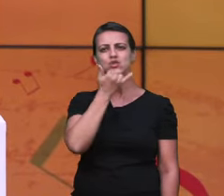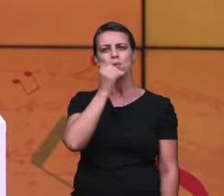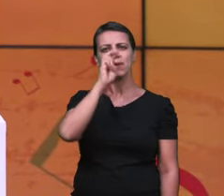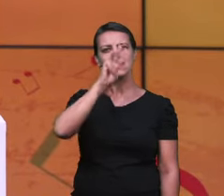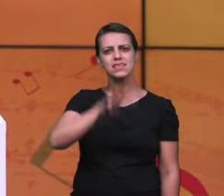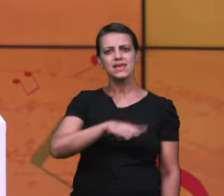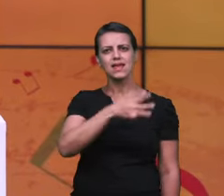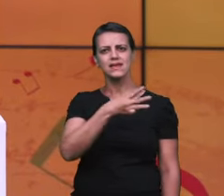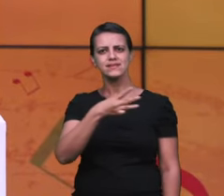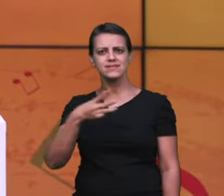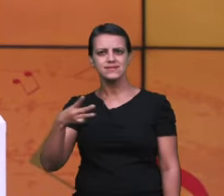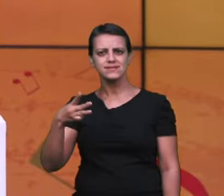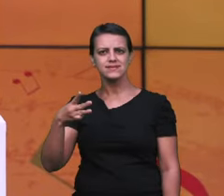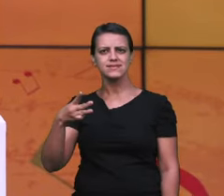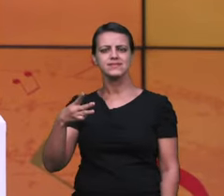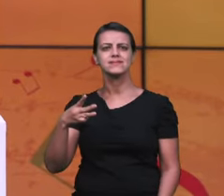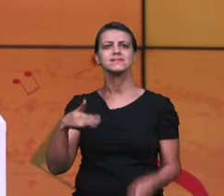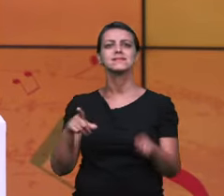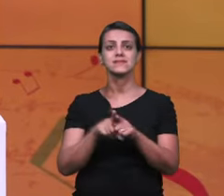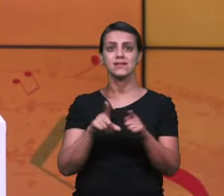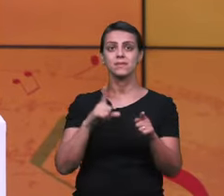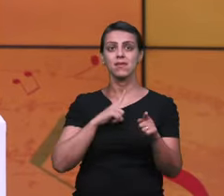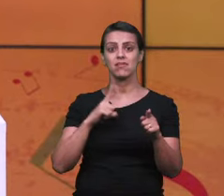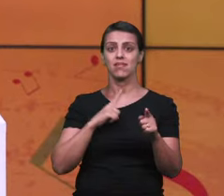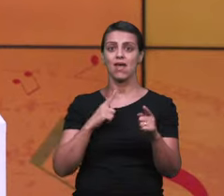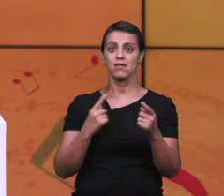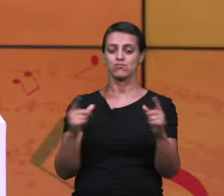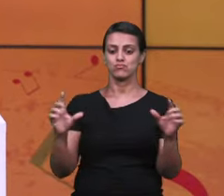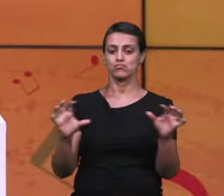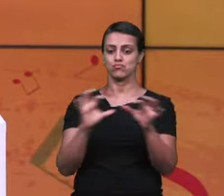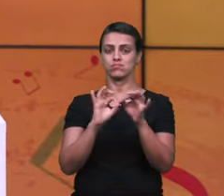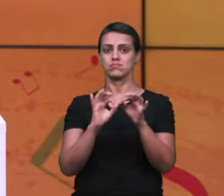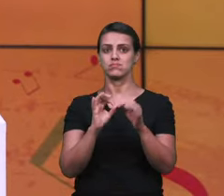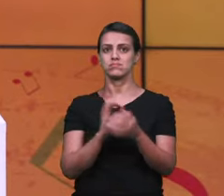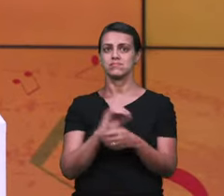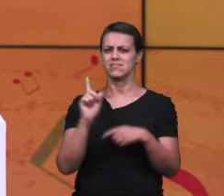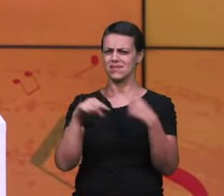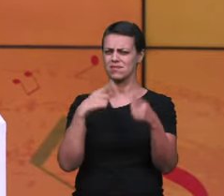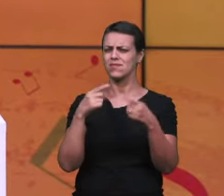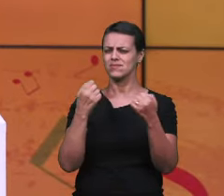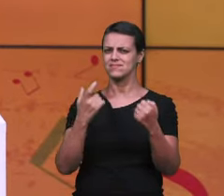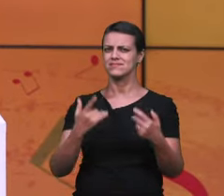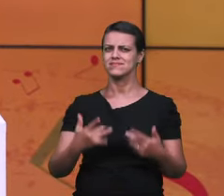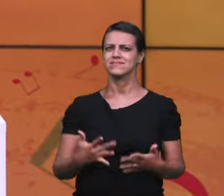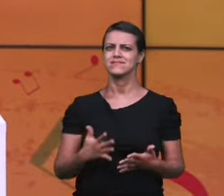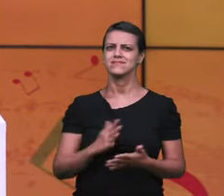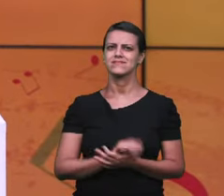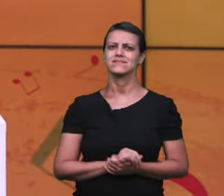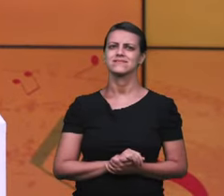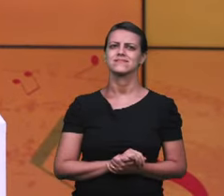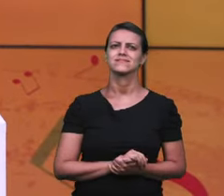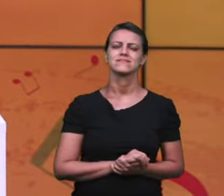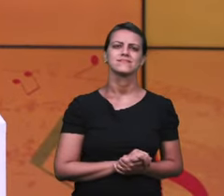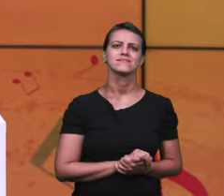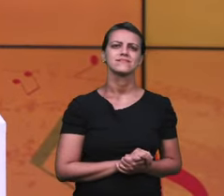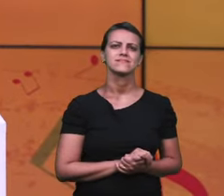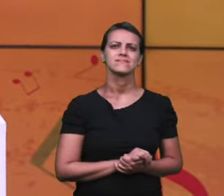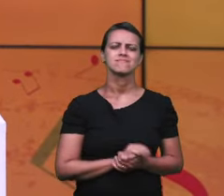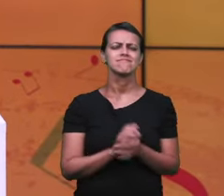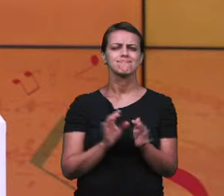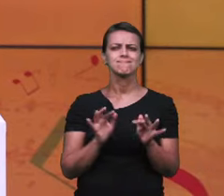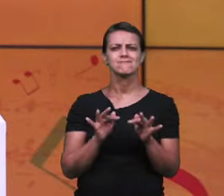no compasso composto, que depois nós vamos aprender. Mas primeiro será assim, de